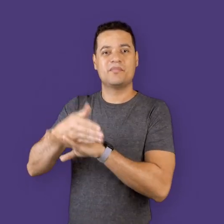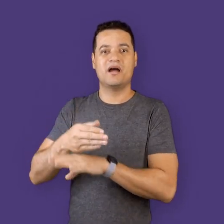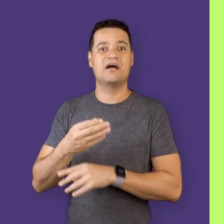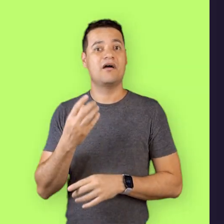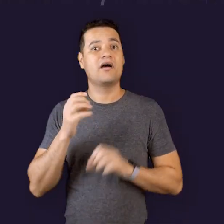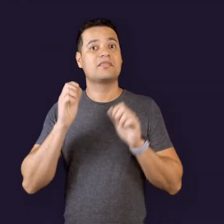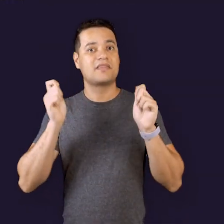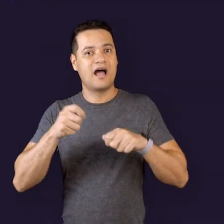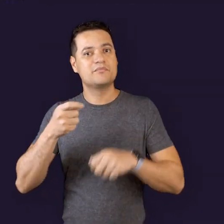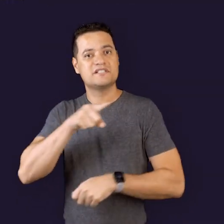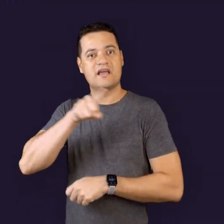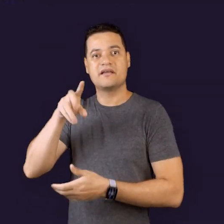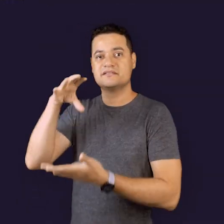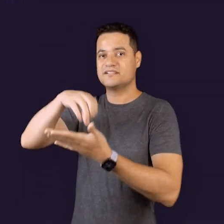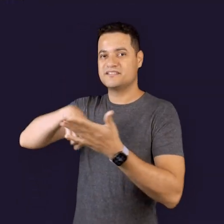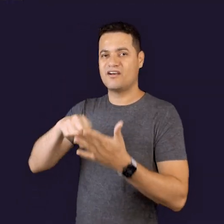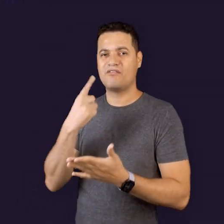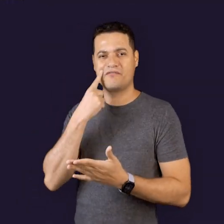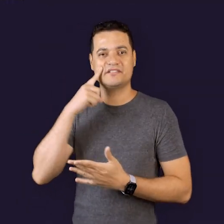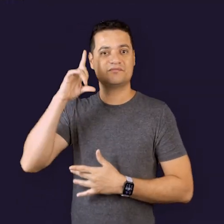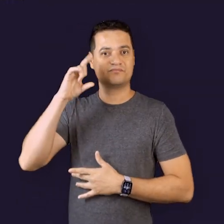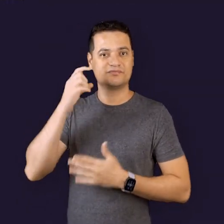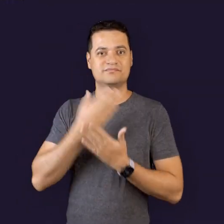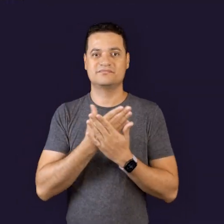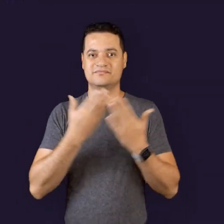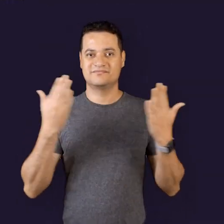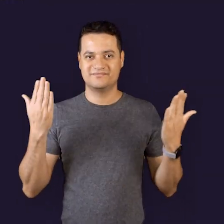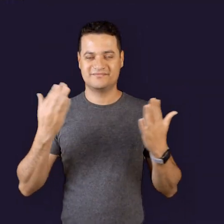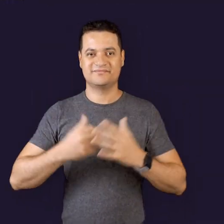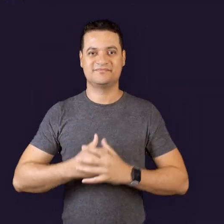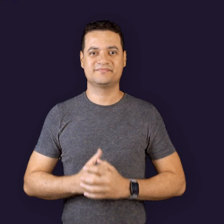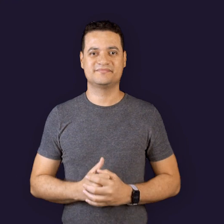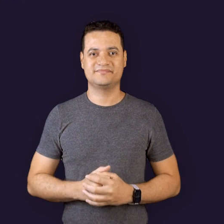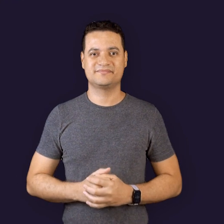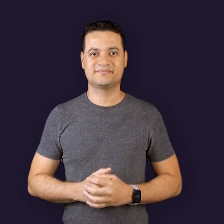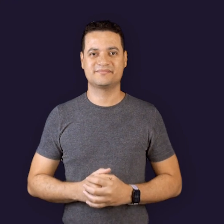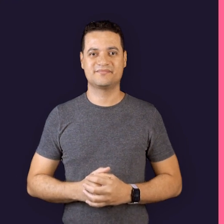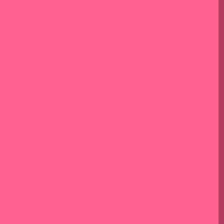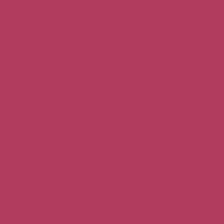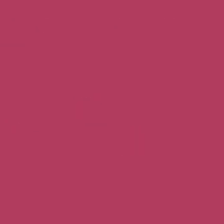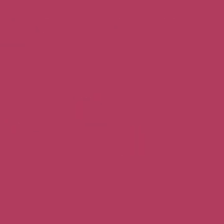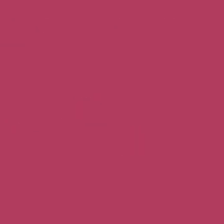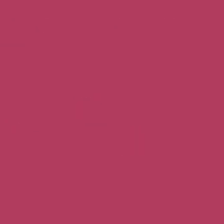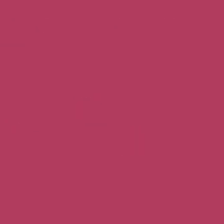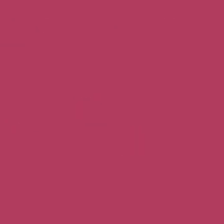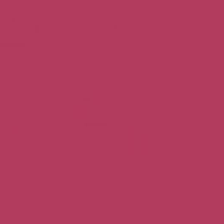É só se inscrever pelo link disponível no perfil @núcleoframe no Instagram.